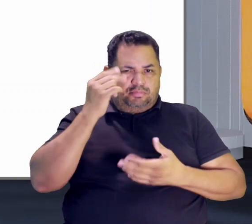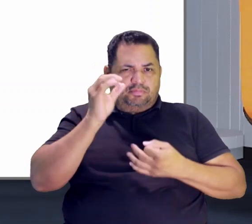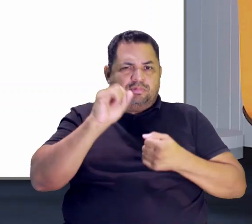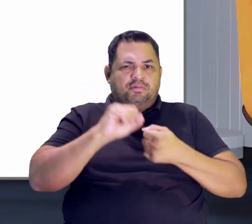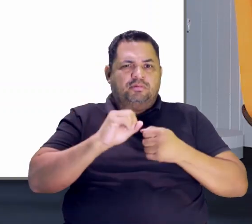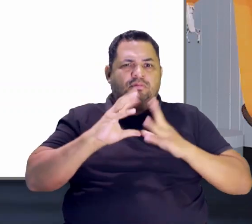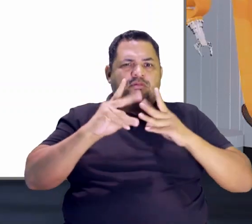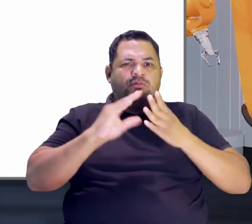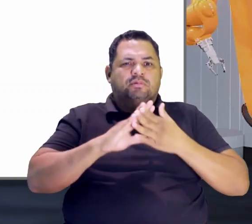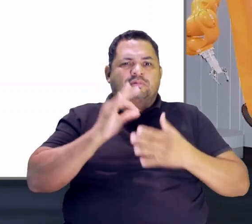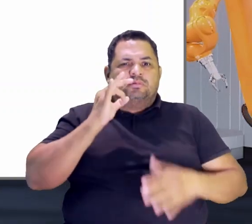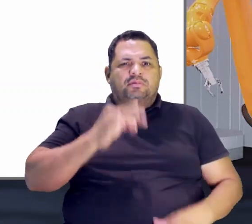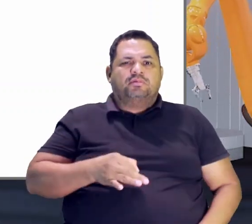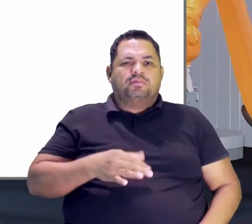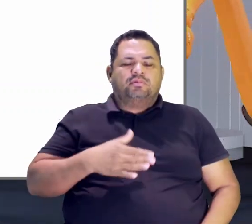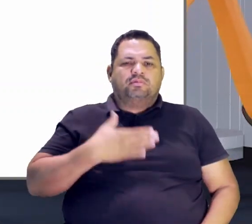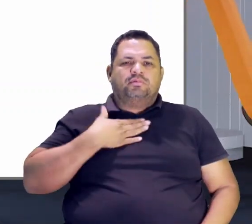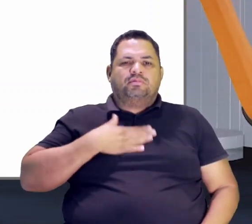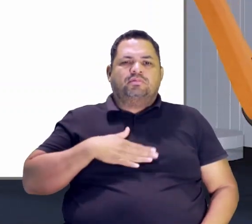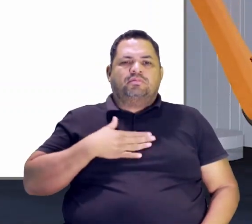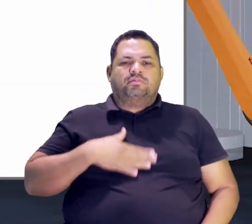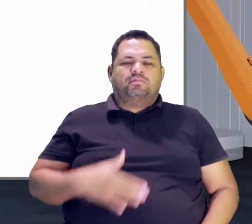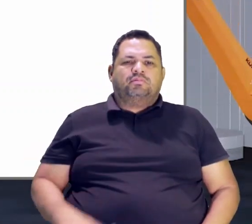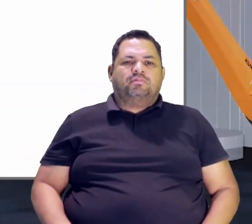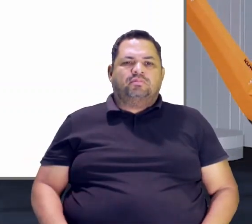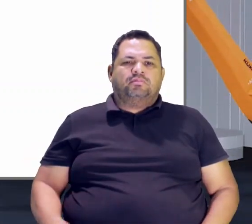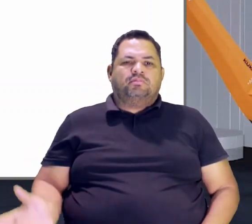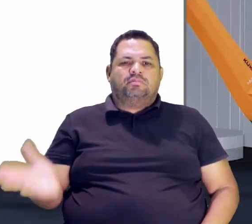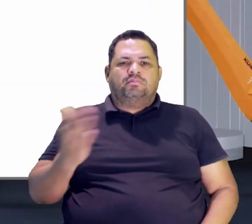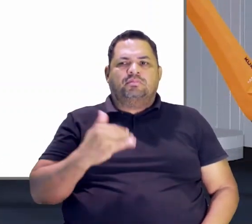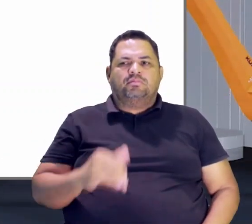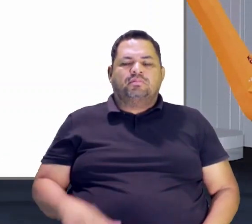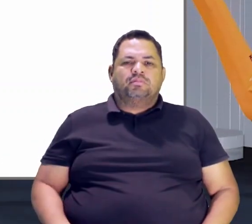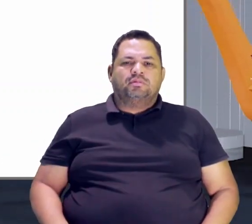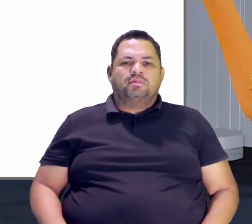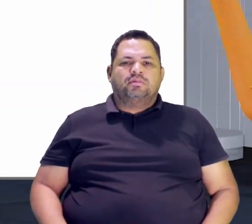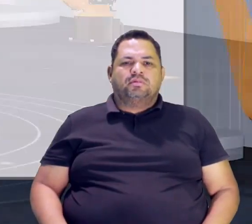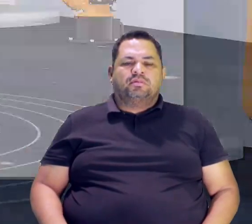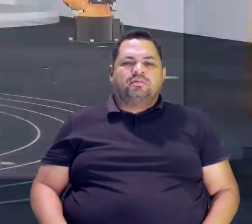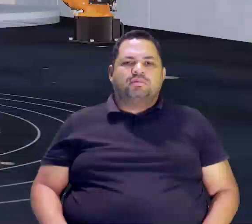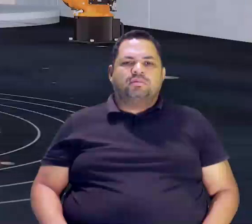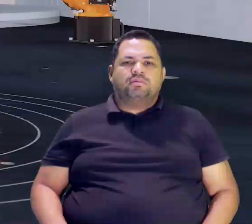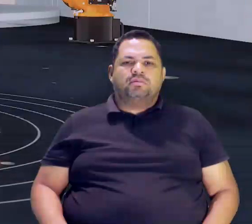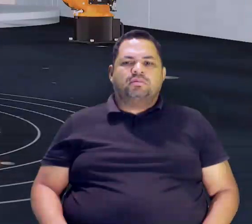de maneira tranquila. Bom, vamos lá então para o nosso cenário aqui, mudar um pouquinho.